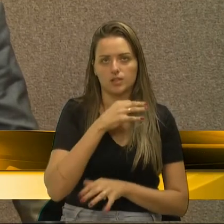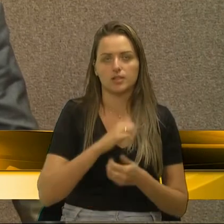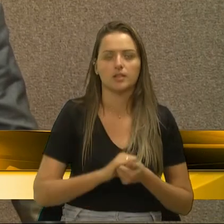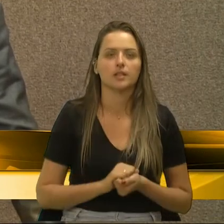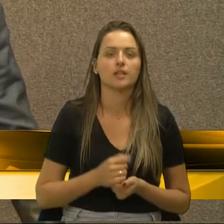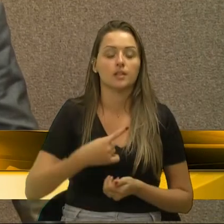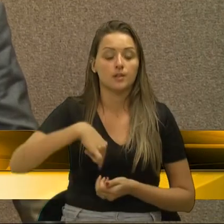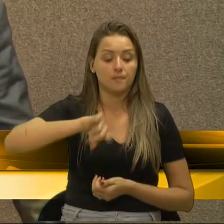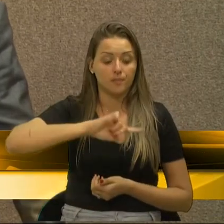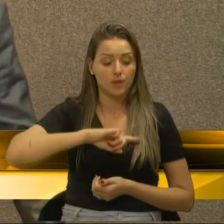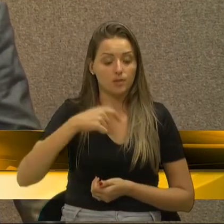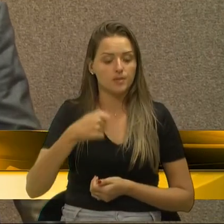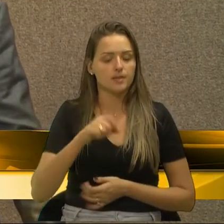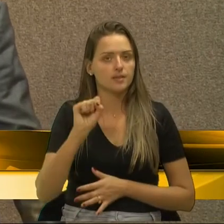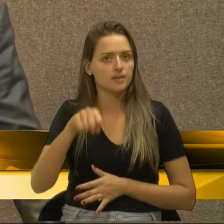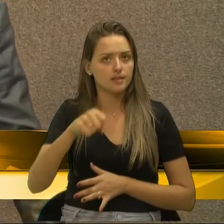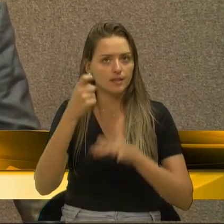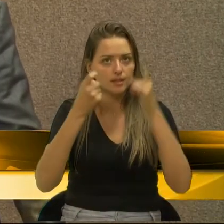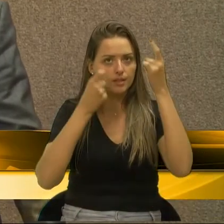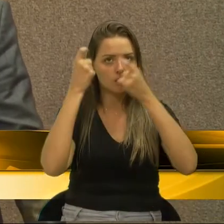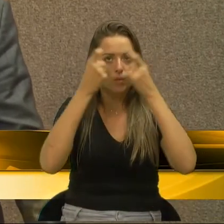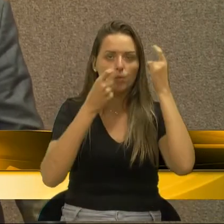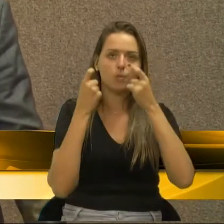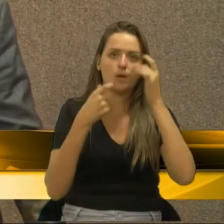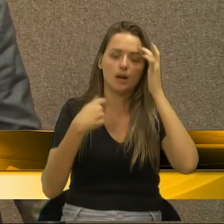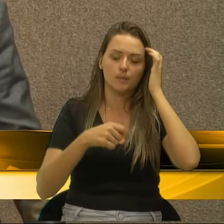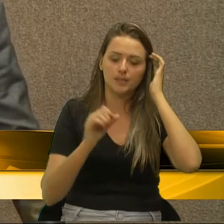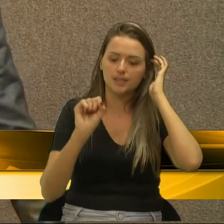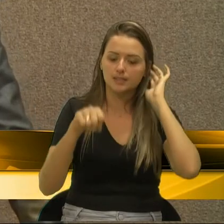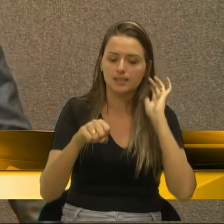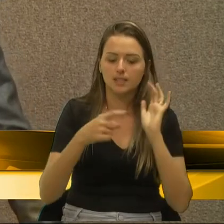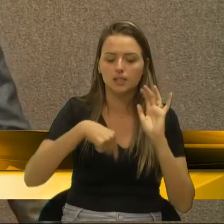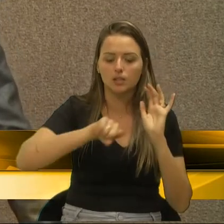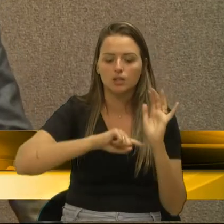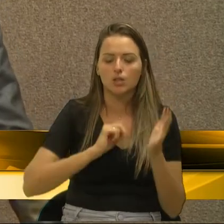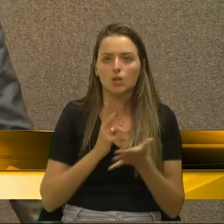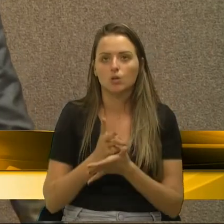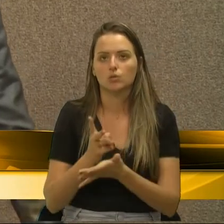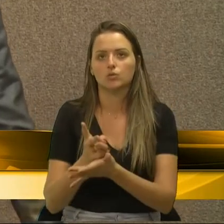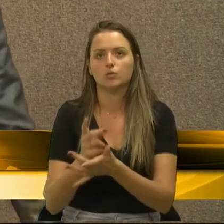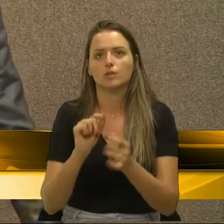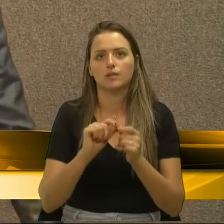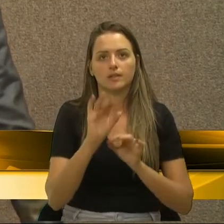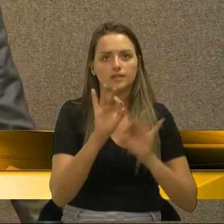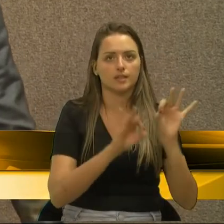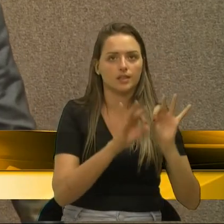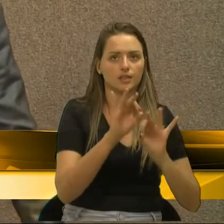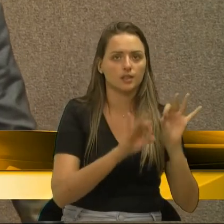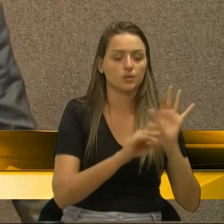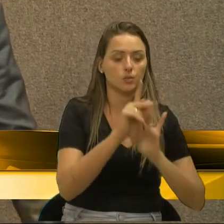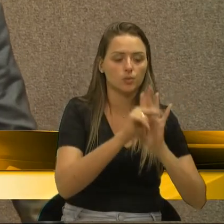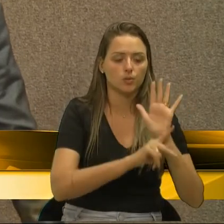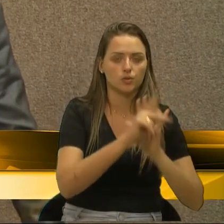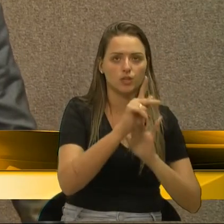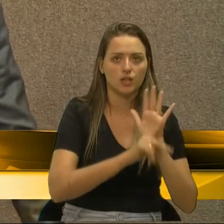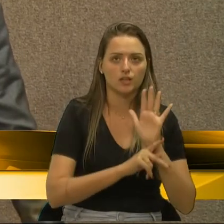Temos sim que nos preocupar, temos sim que continuar fazendo projetos de meio,